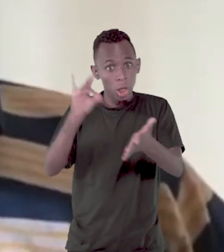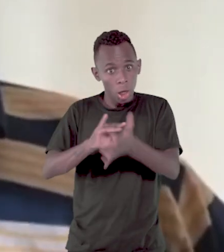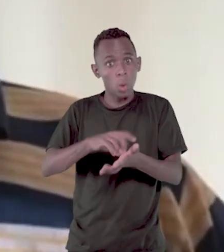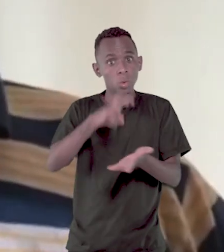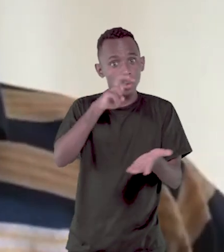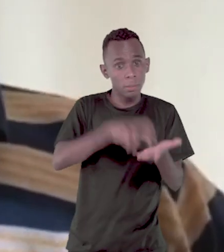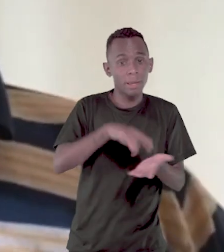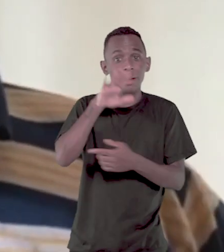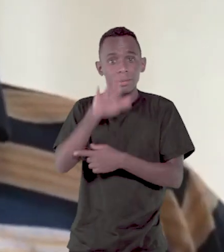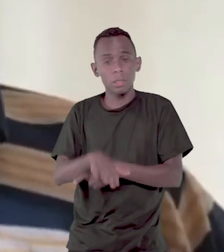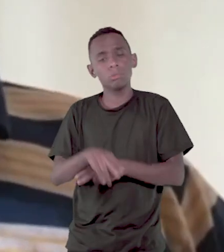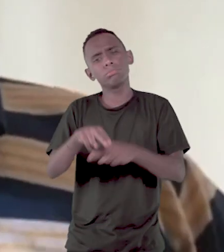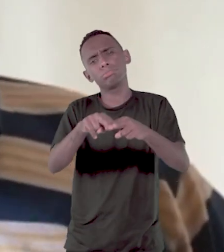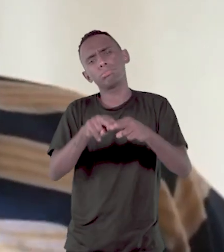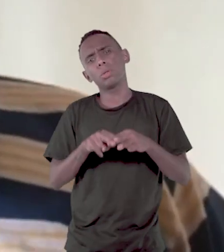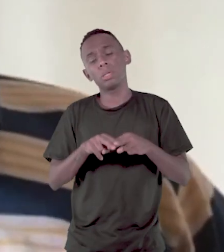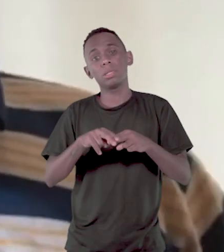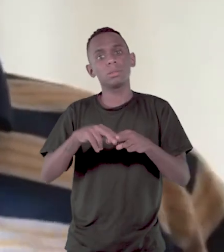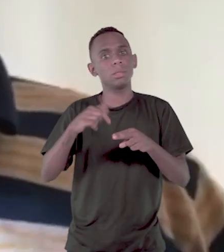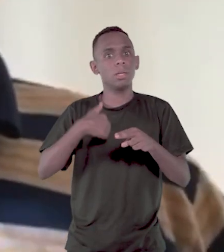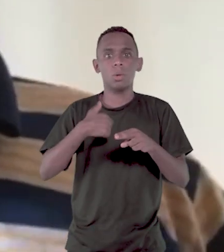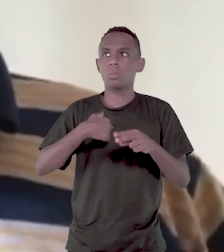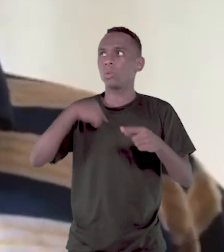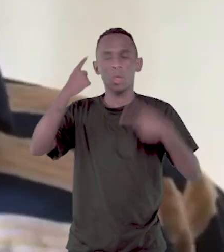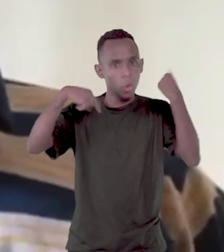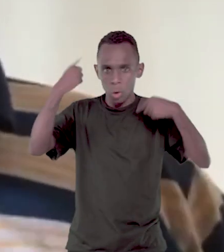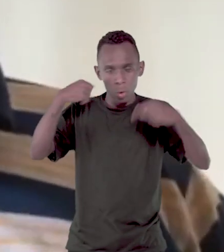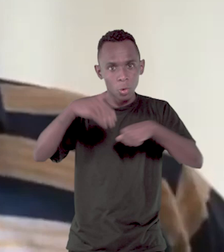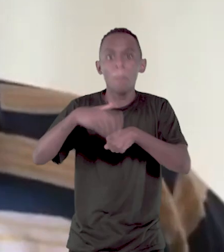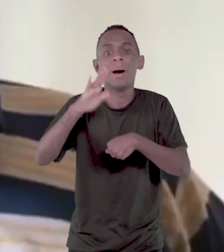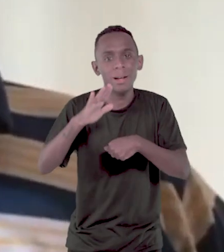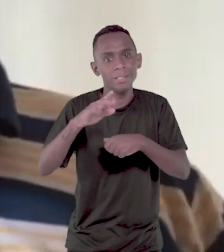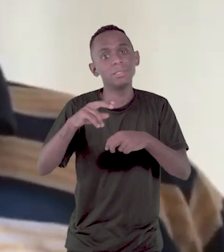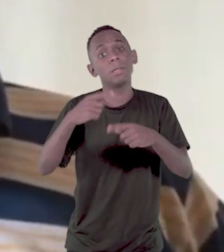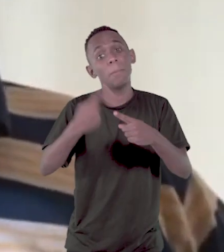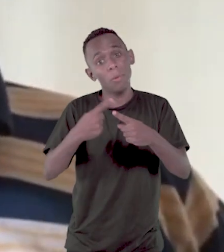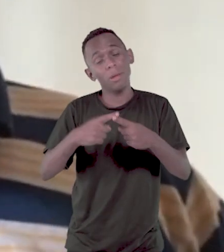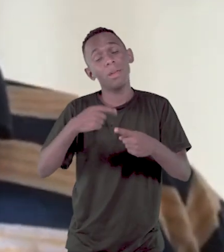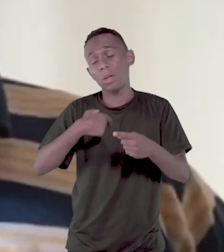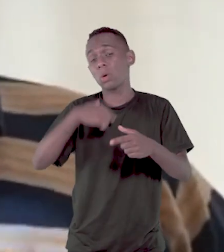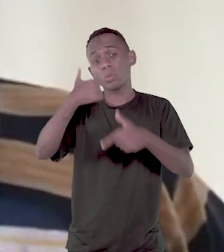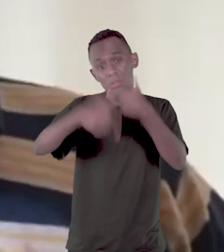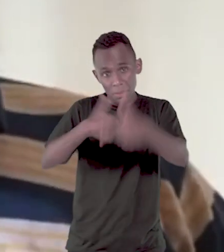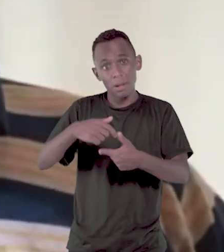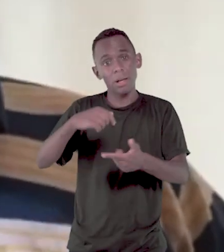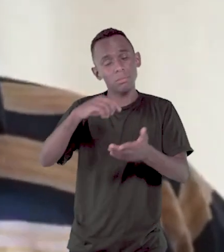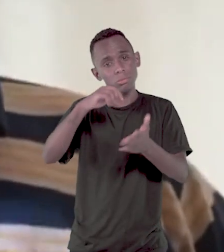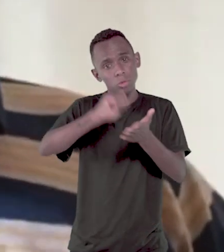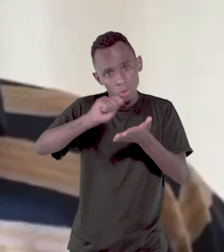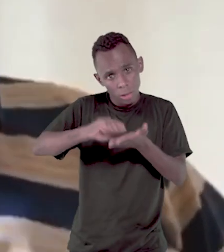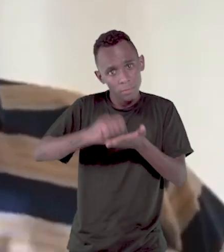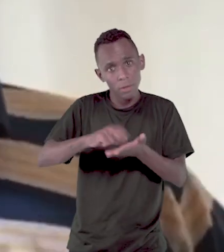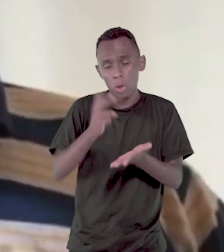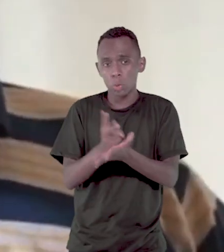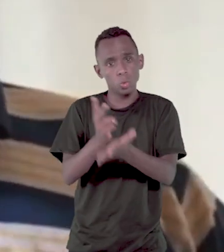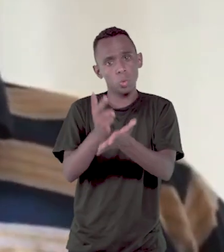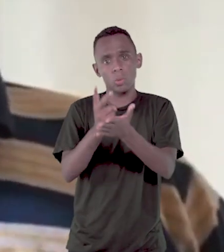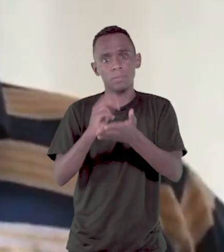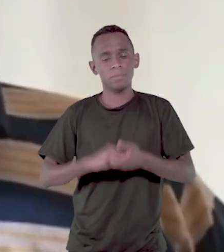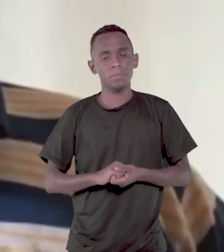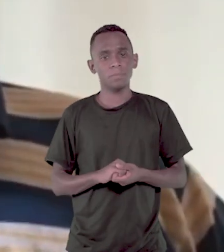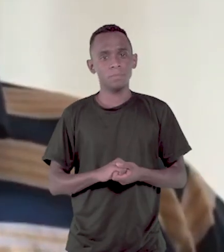realmente trabalhando de manhã e à tarde, e por isso eu não fiquei mais doido do que eu já era, né? Então, só continuei do mesmo